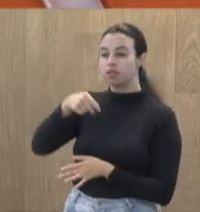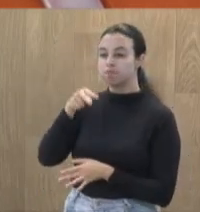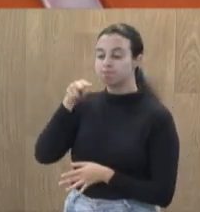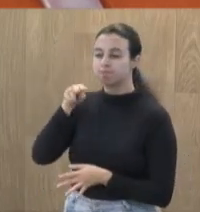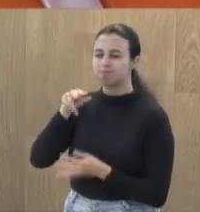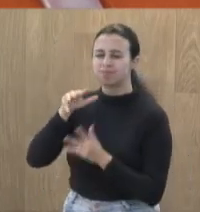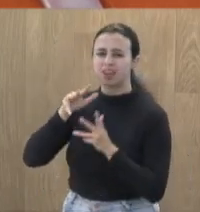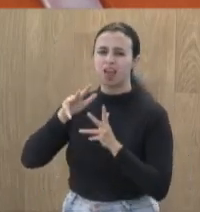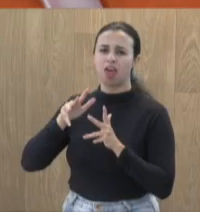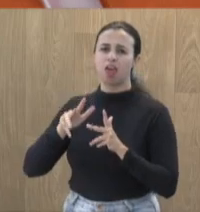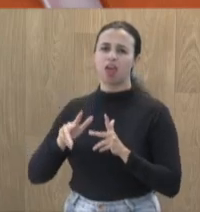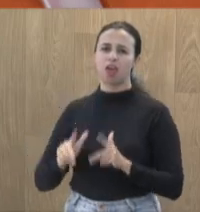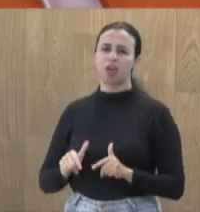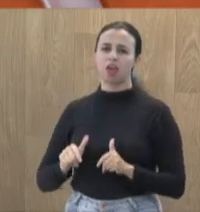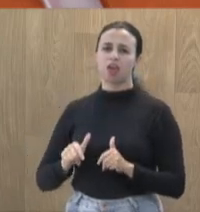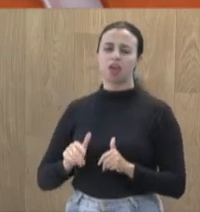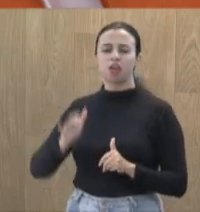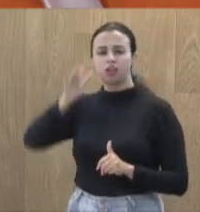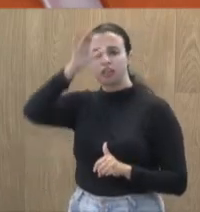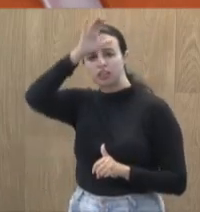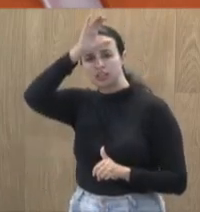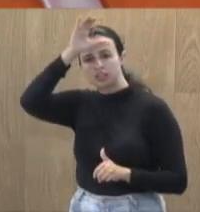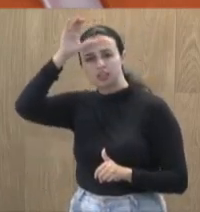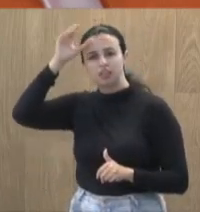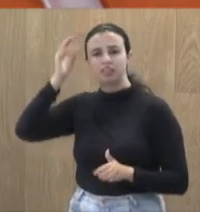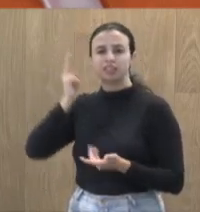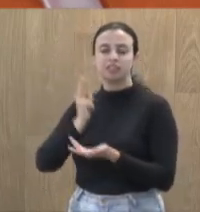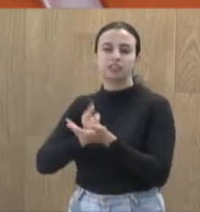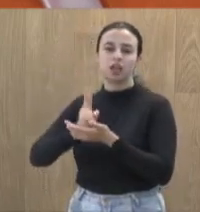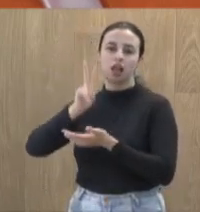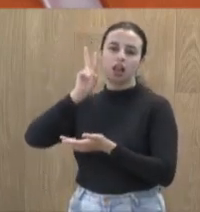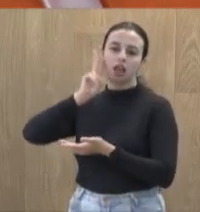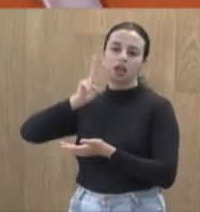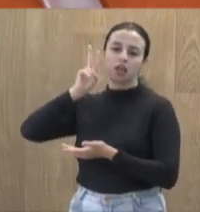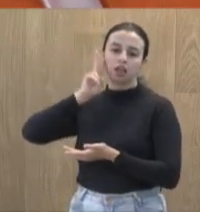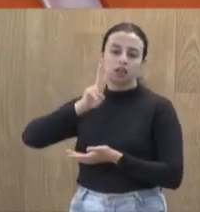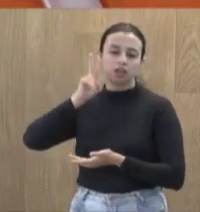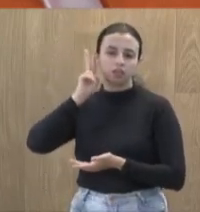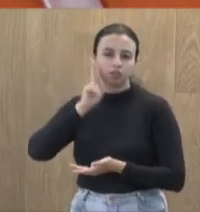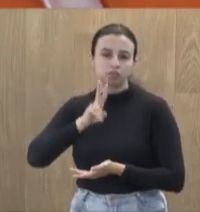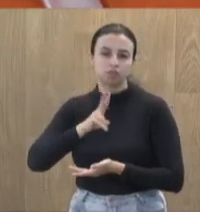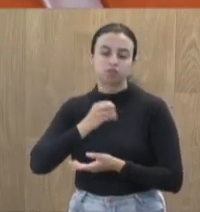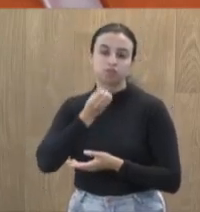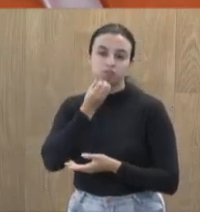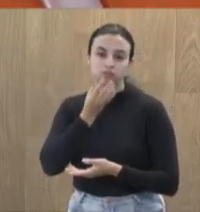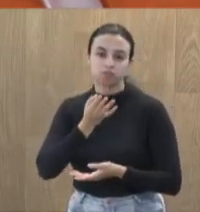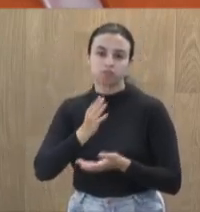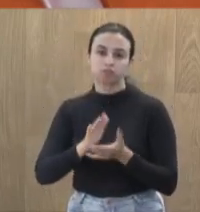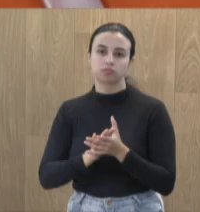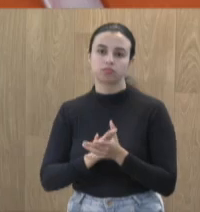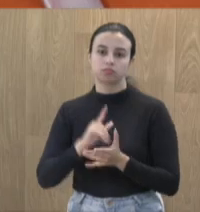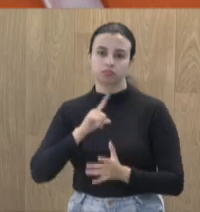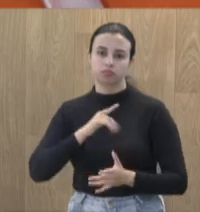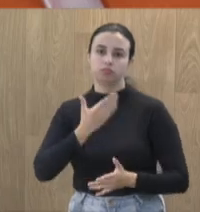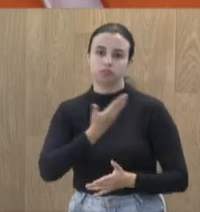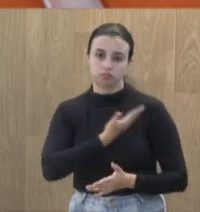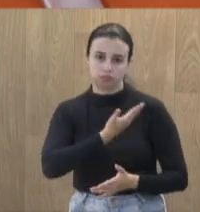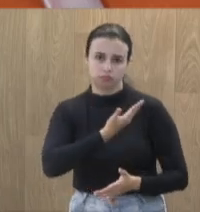uma casa nobre, digna. Tem excelentes companheiros aqui. Estou